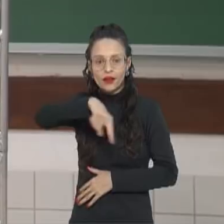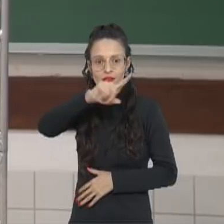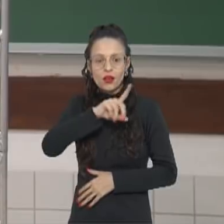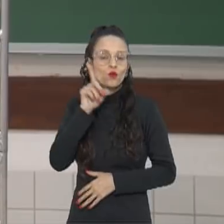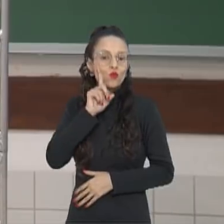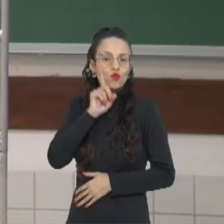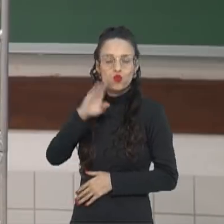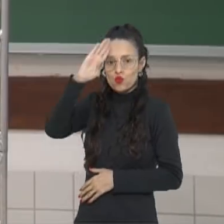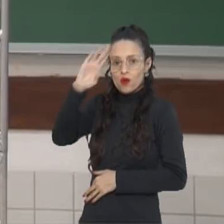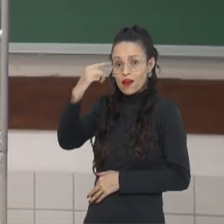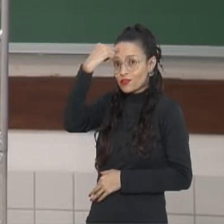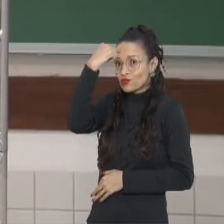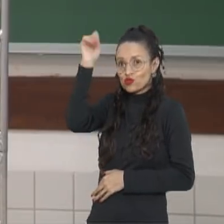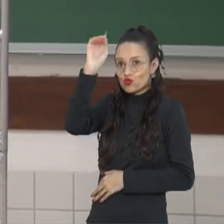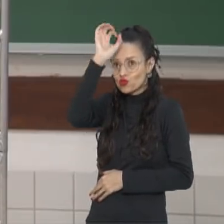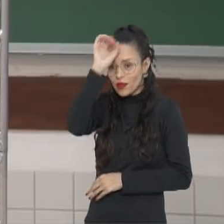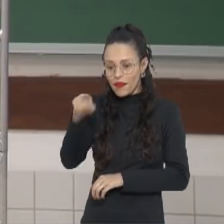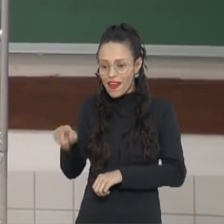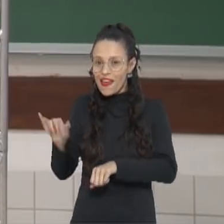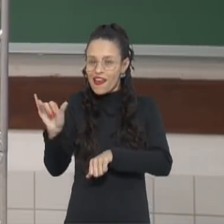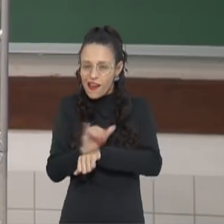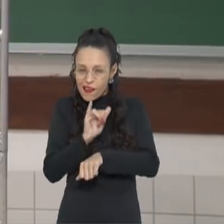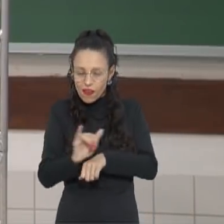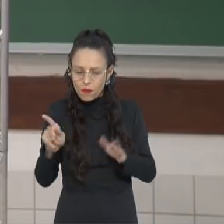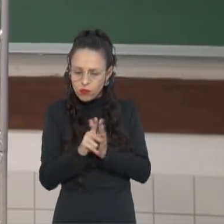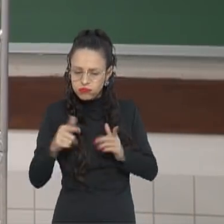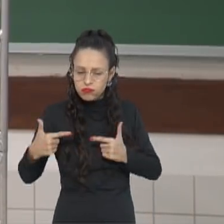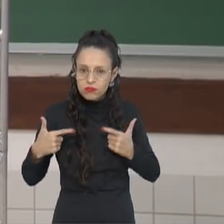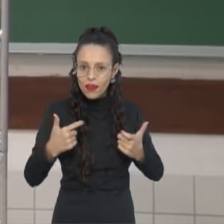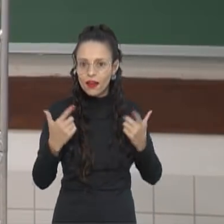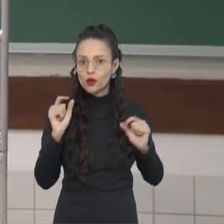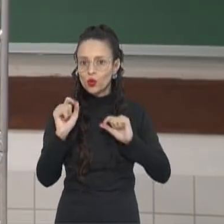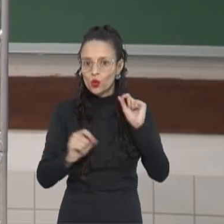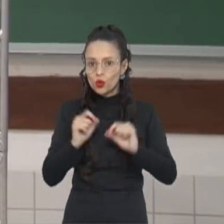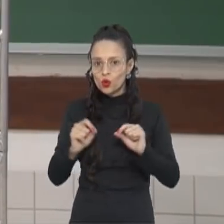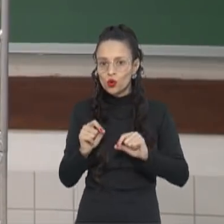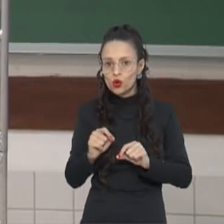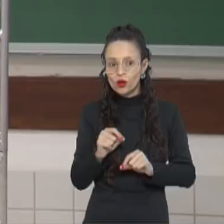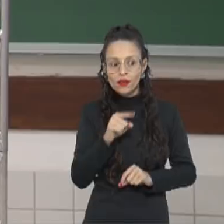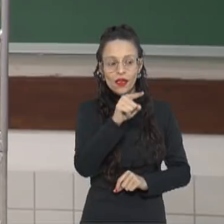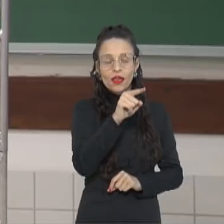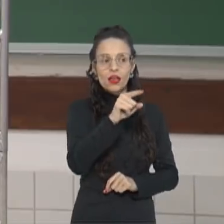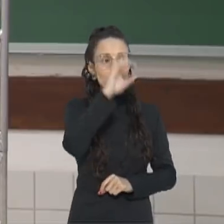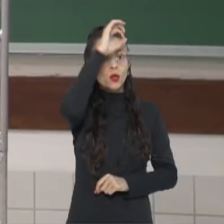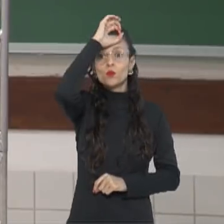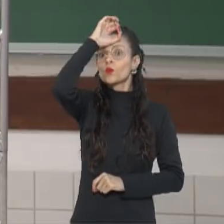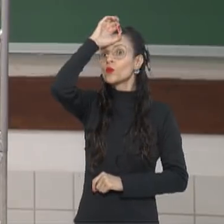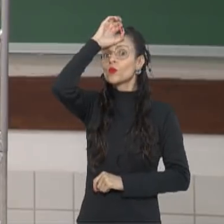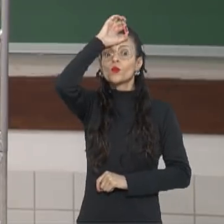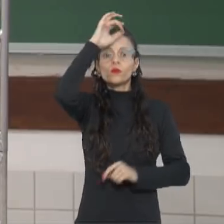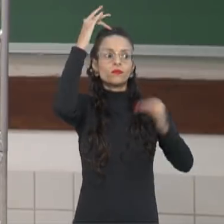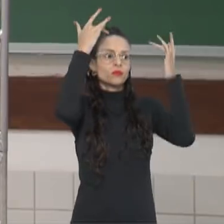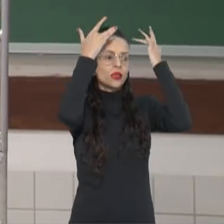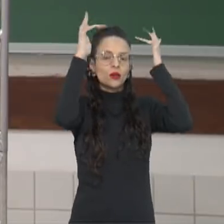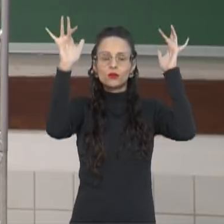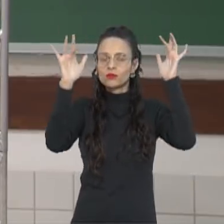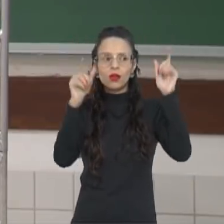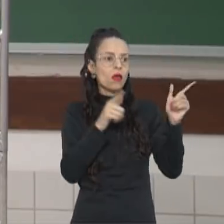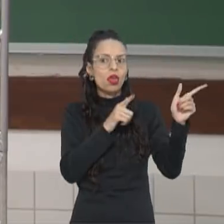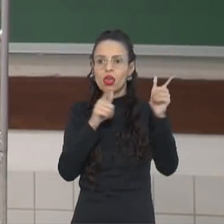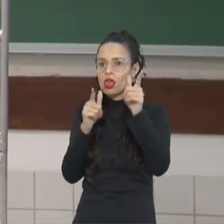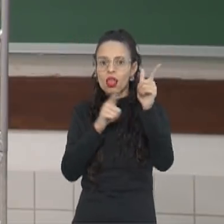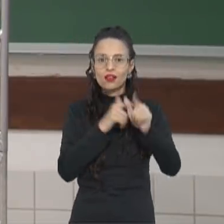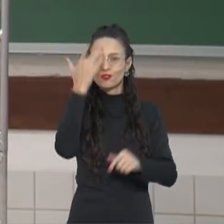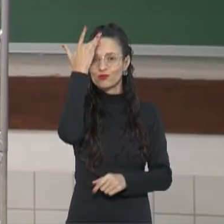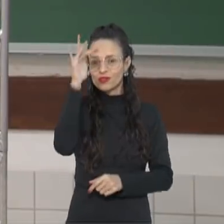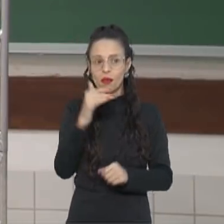guerrilha, ataque surpresa, então você tem pegar o inimigo desprevenido, ele não saber para onde atirar, onde o